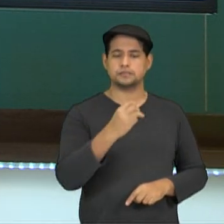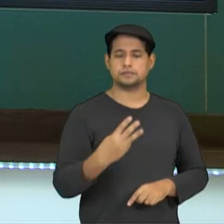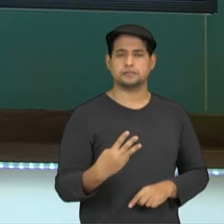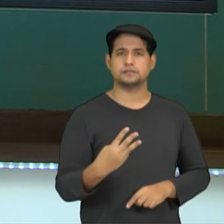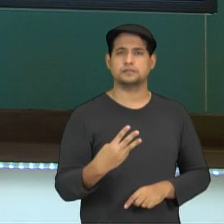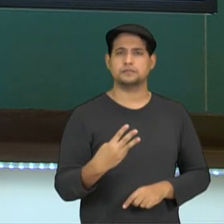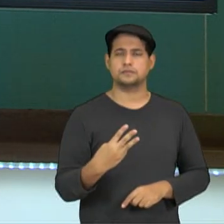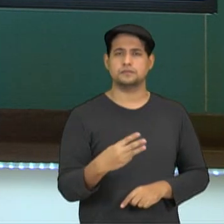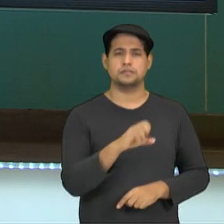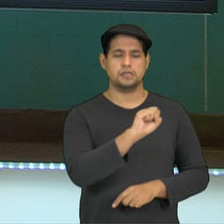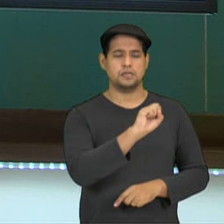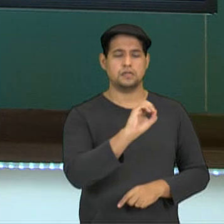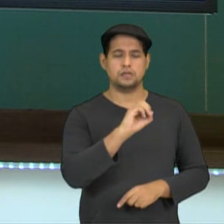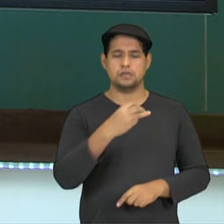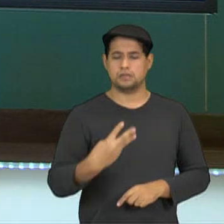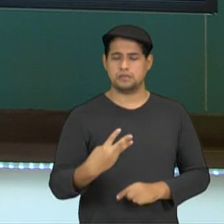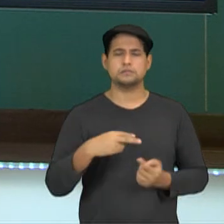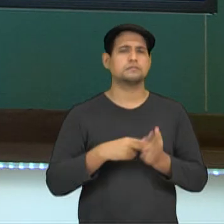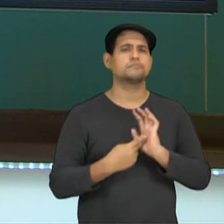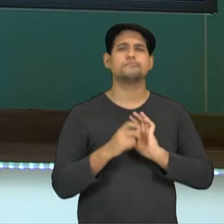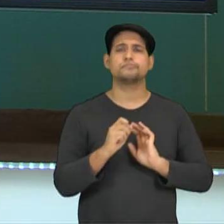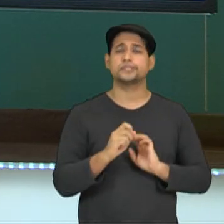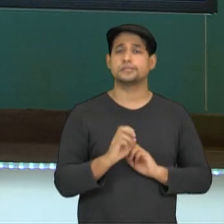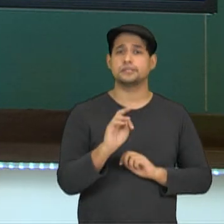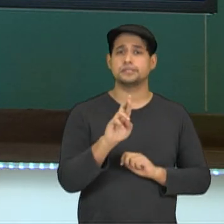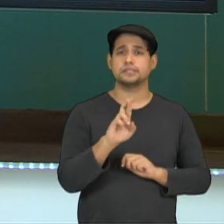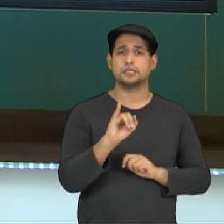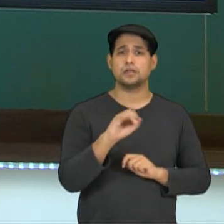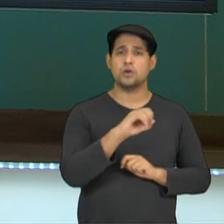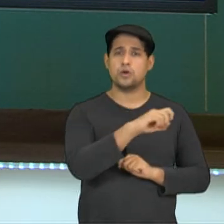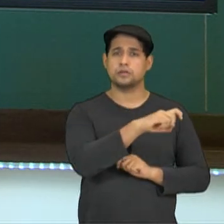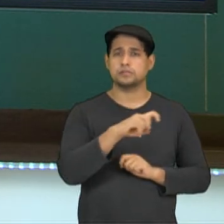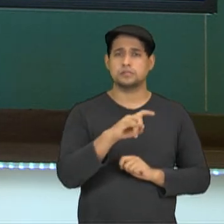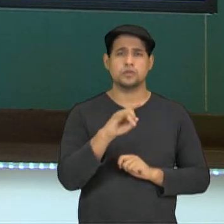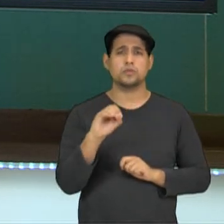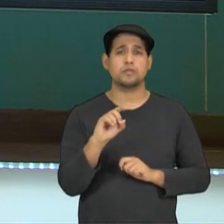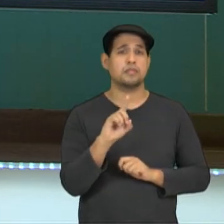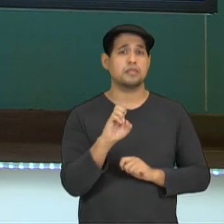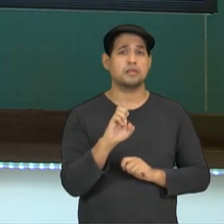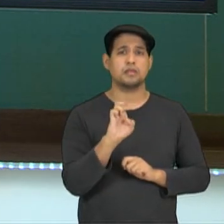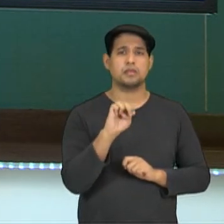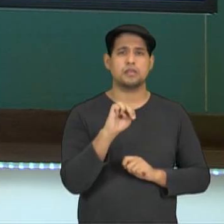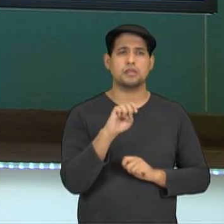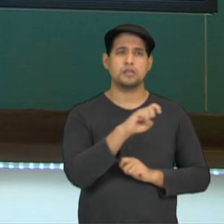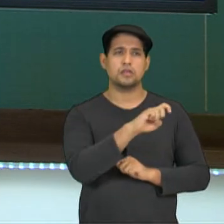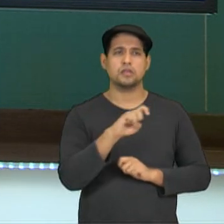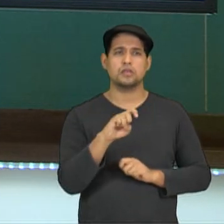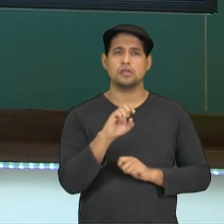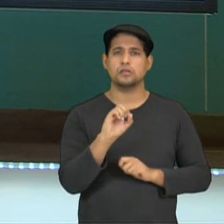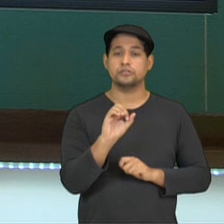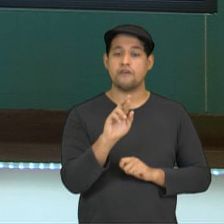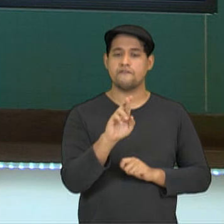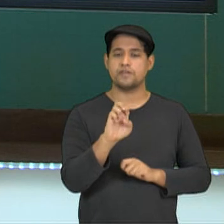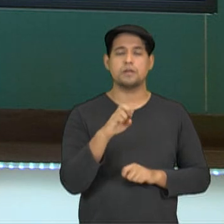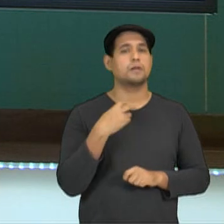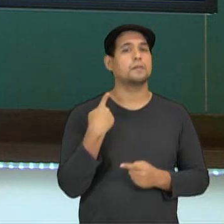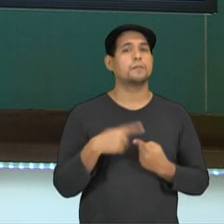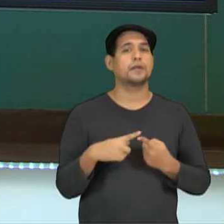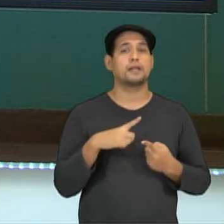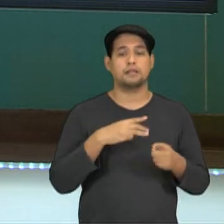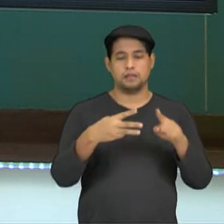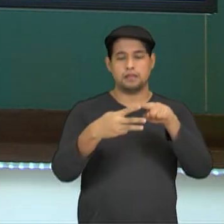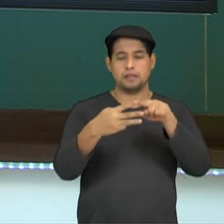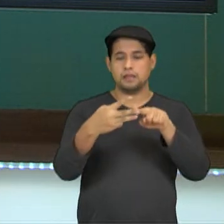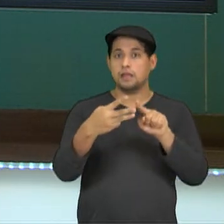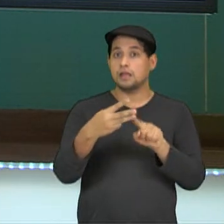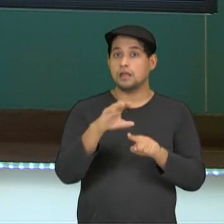SO3. SO3, ele é chamado trióxido de enxofre. Por quê? Porque eu tenho 3 oxigênios.